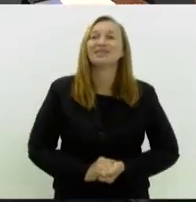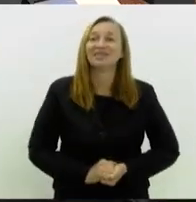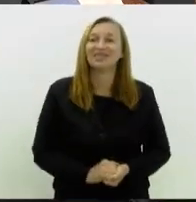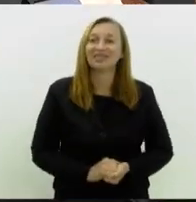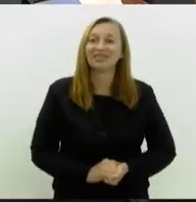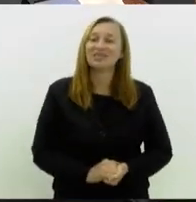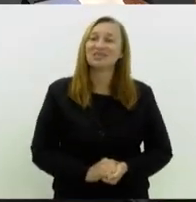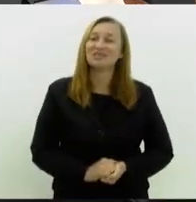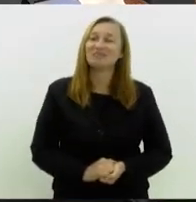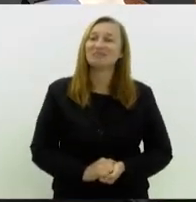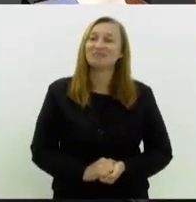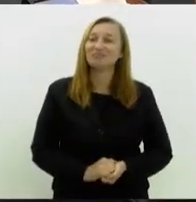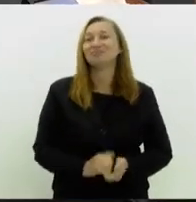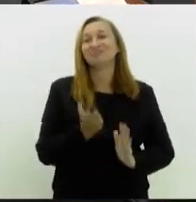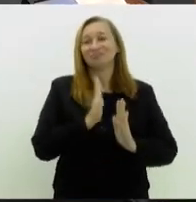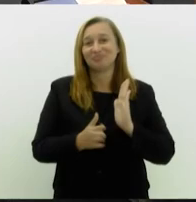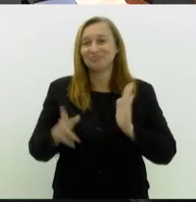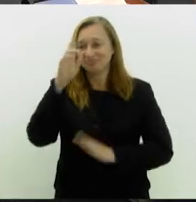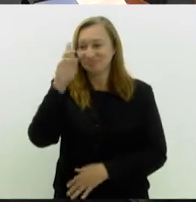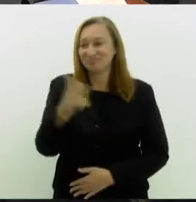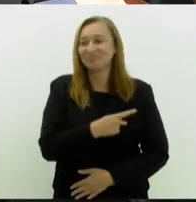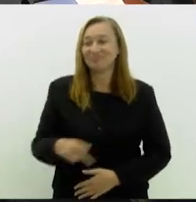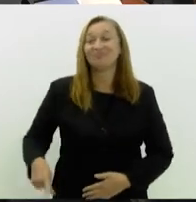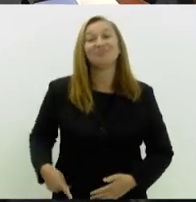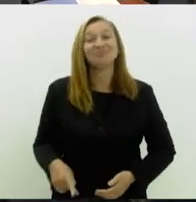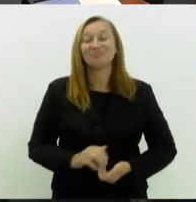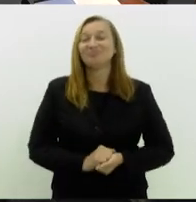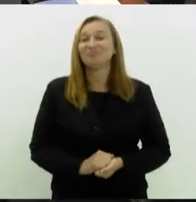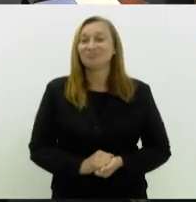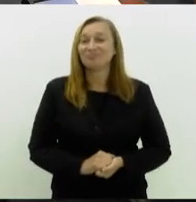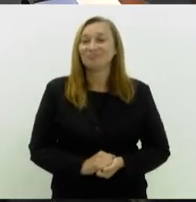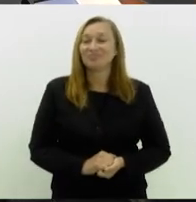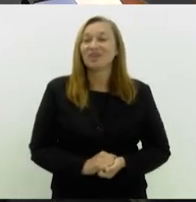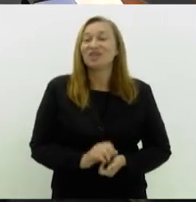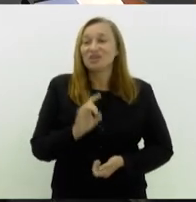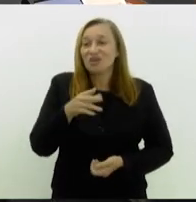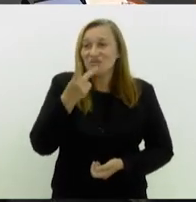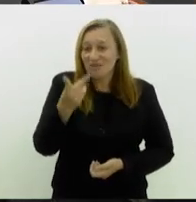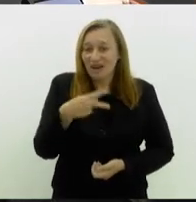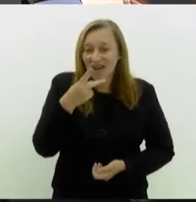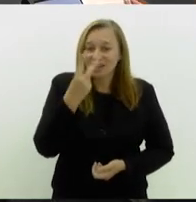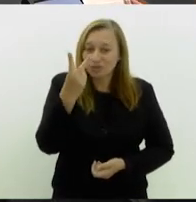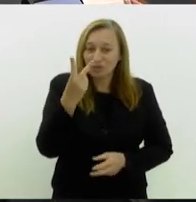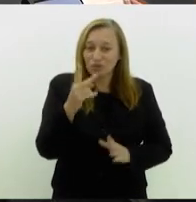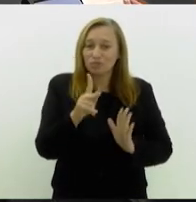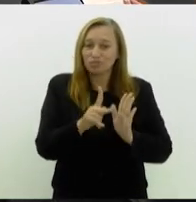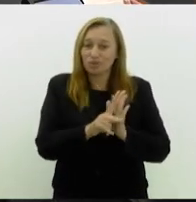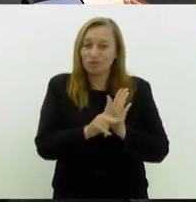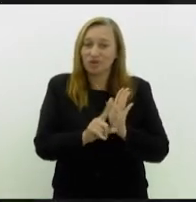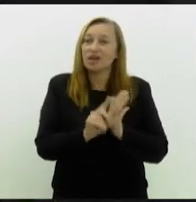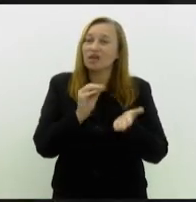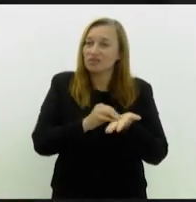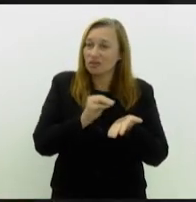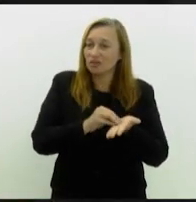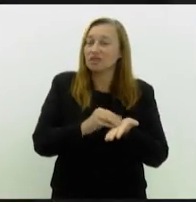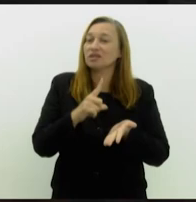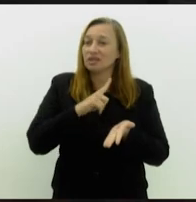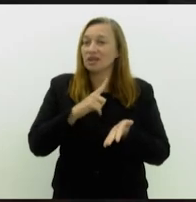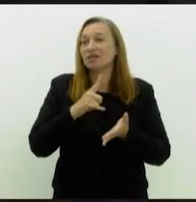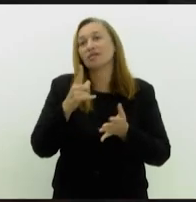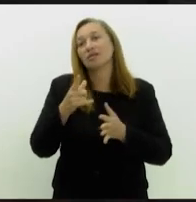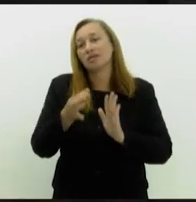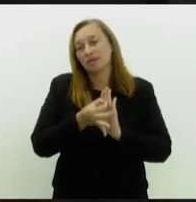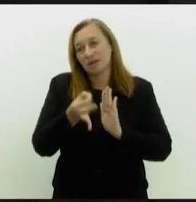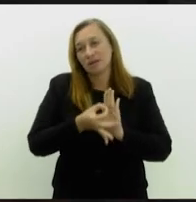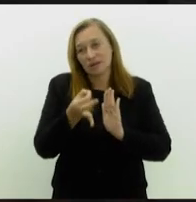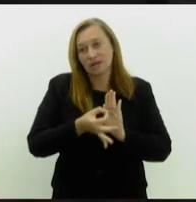anuncio pela ordem Presidente deixa eu cantar só esses dois projetos que falta porque tem parecer Senão daqui a pouco